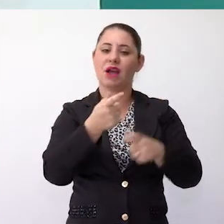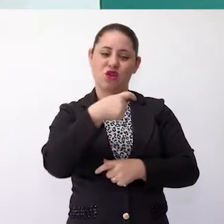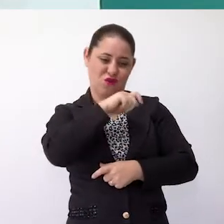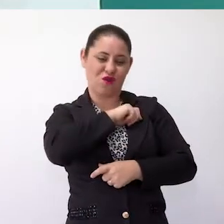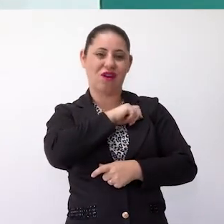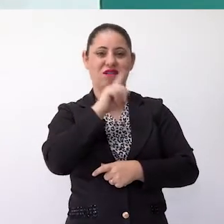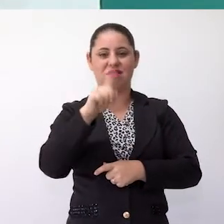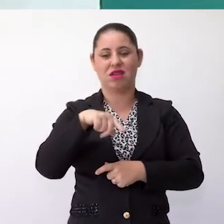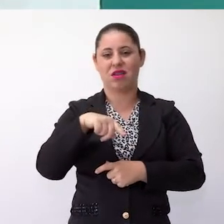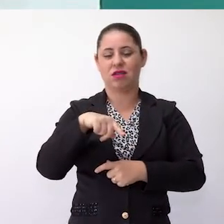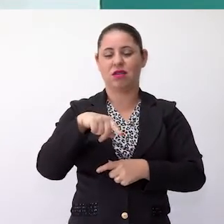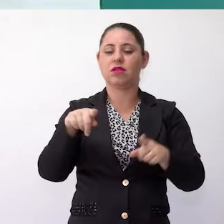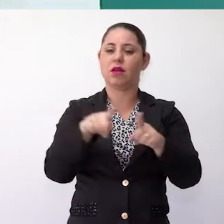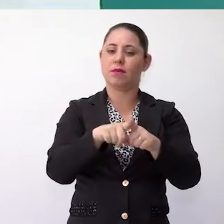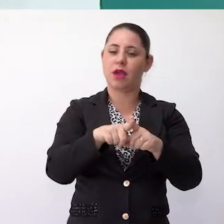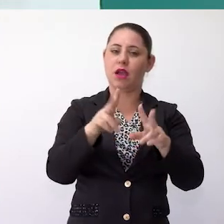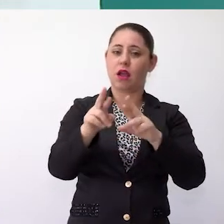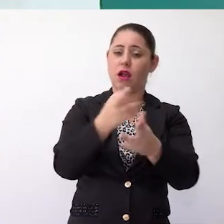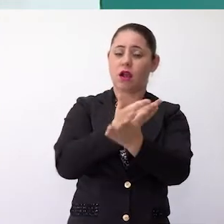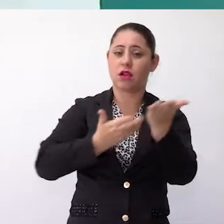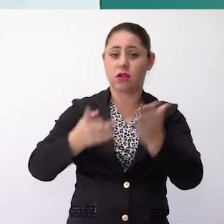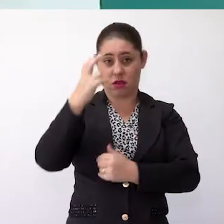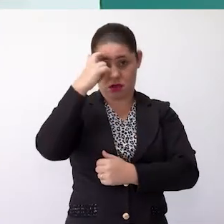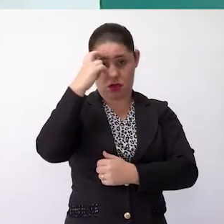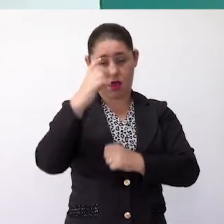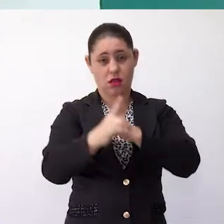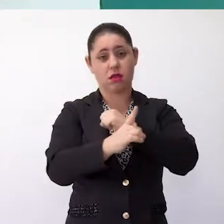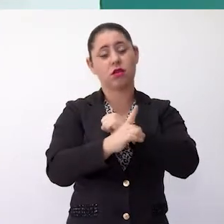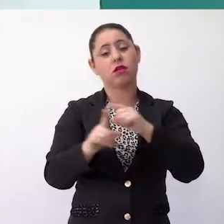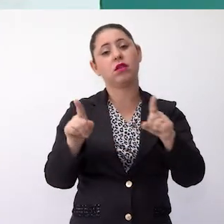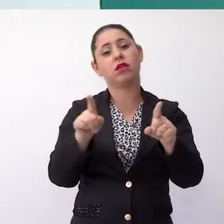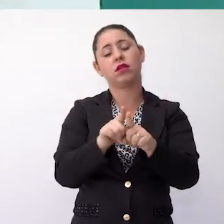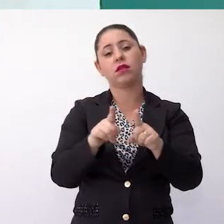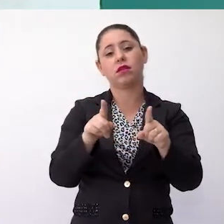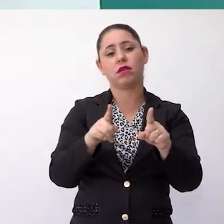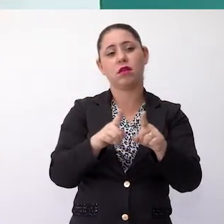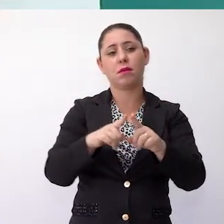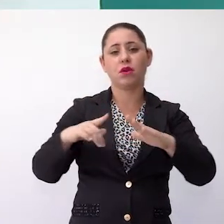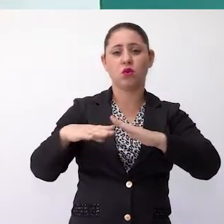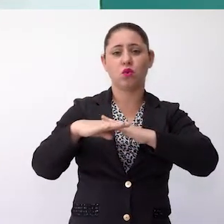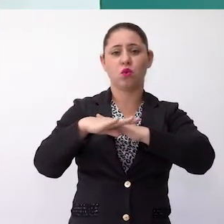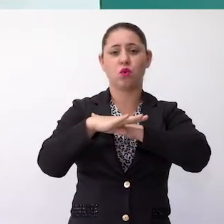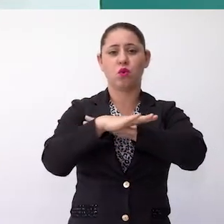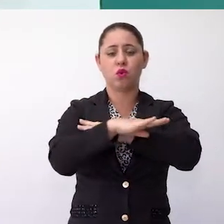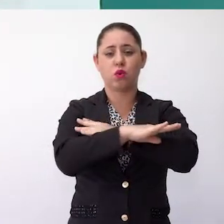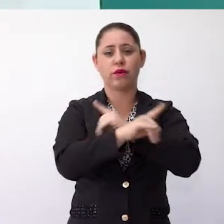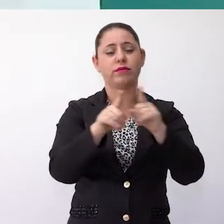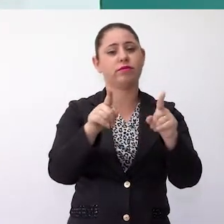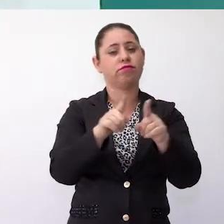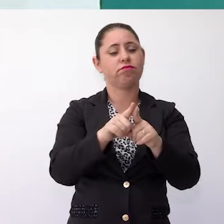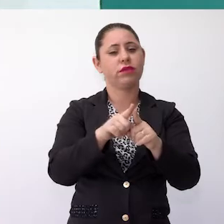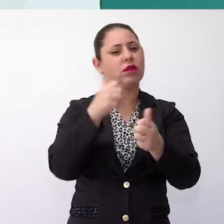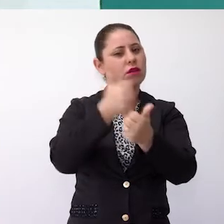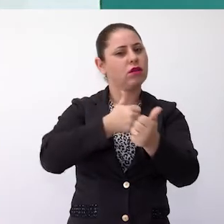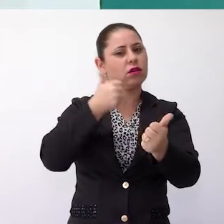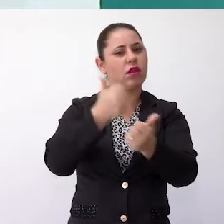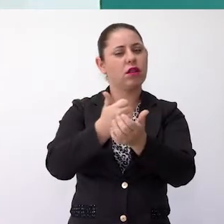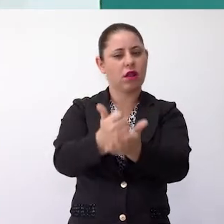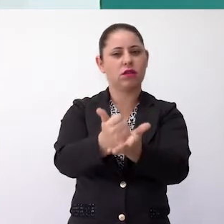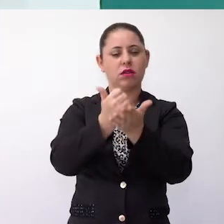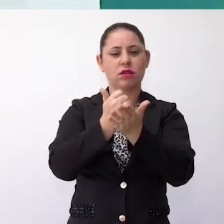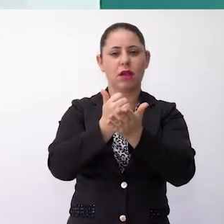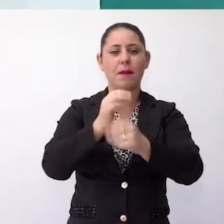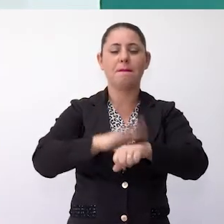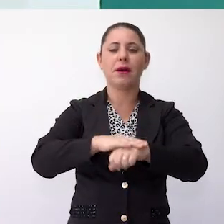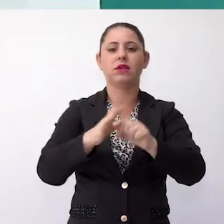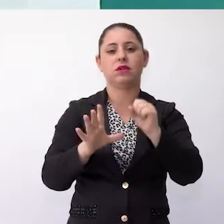trabalhando com as questões de inteligência também para atender, né, as questões das vias, né, e tentar trazer elas, fazerem